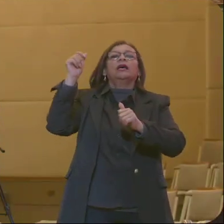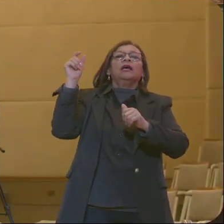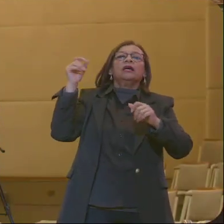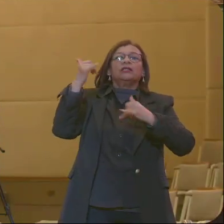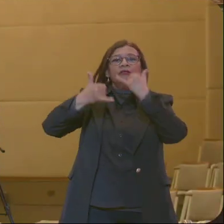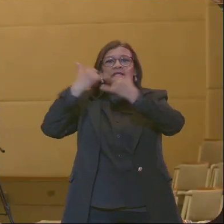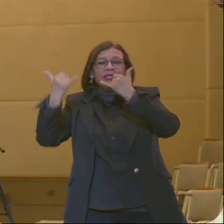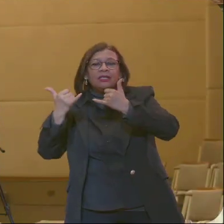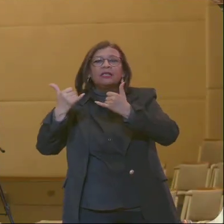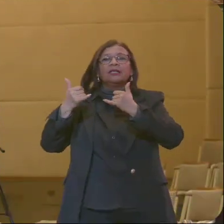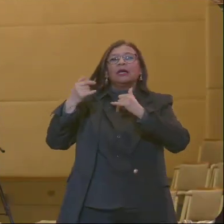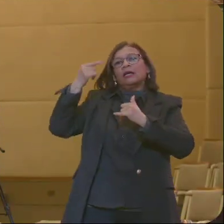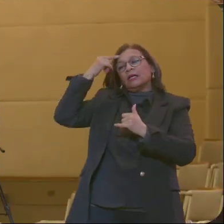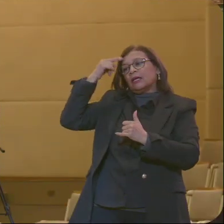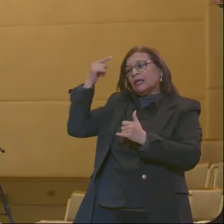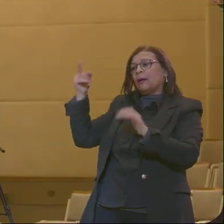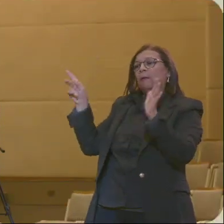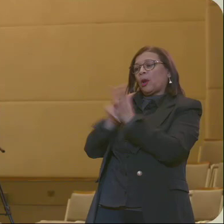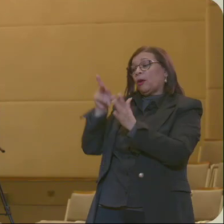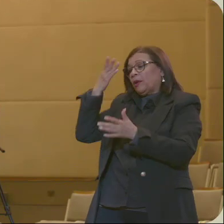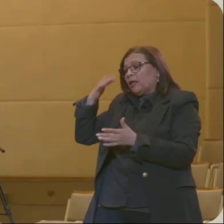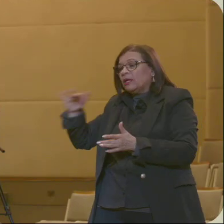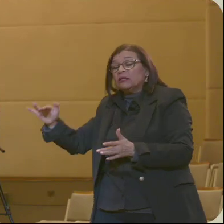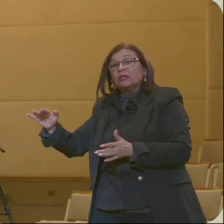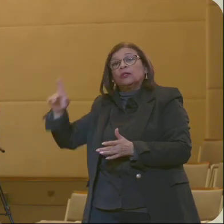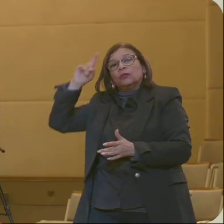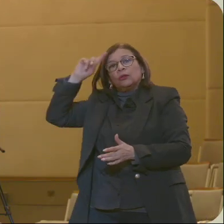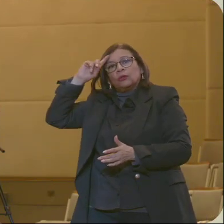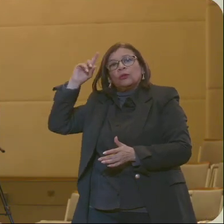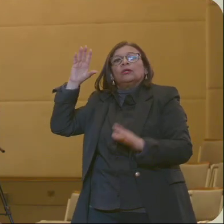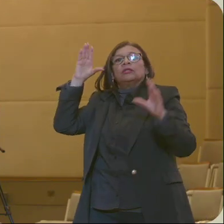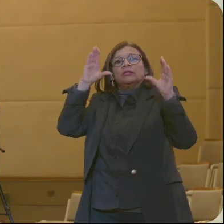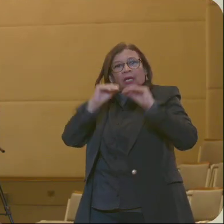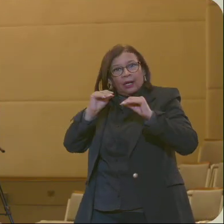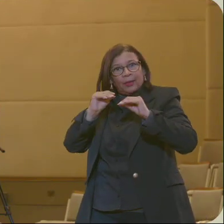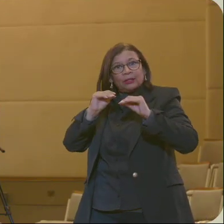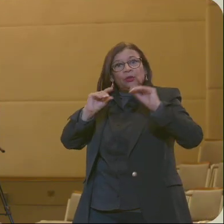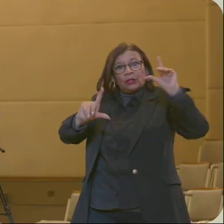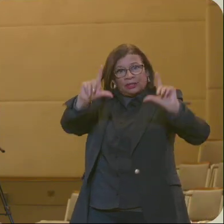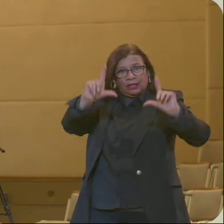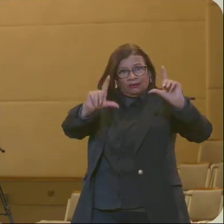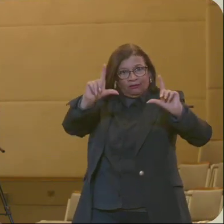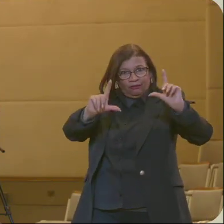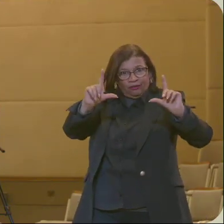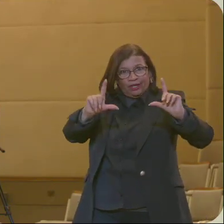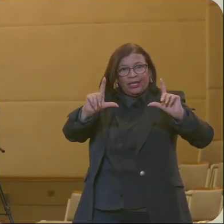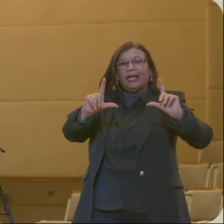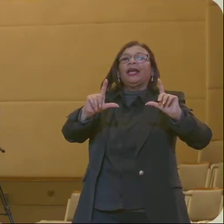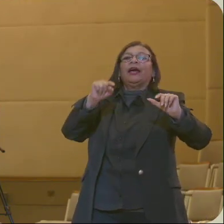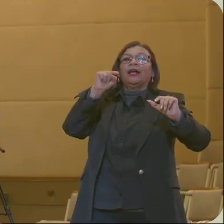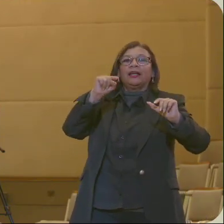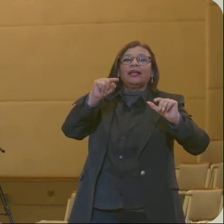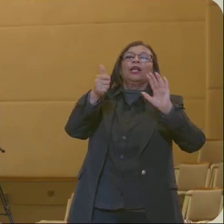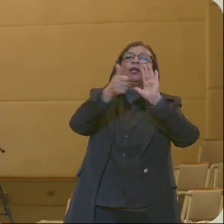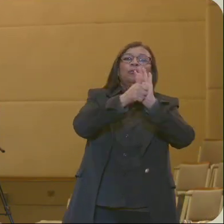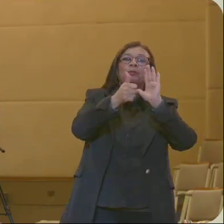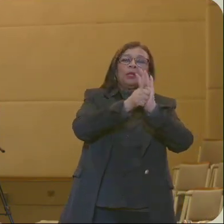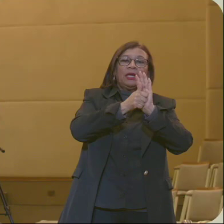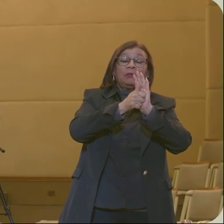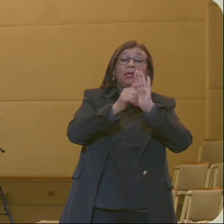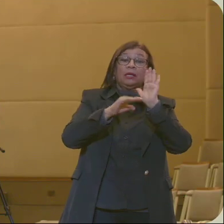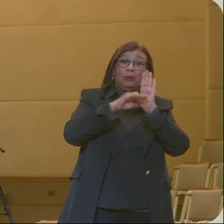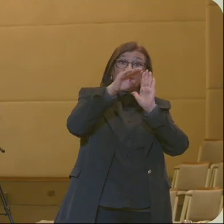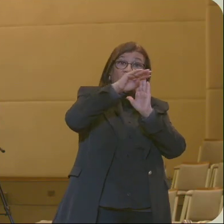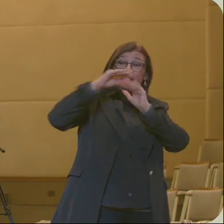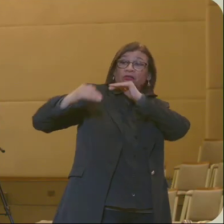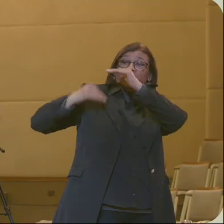exclusivamente para as crianças, todos os sábados, na Rede Super, nos canais da PIB e do projeto Geração para